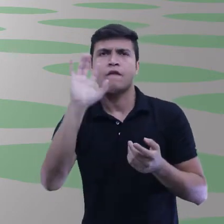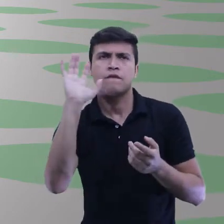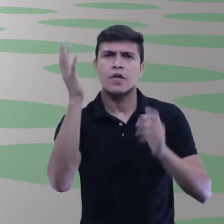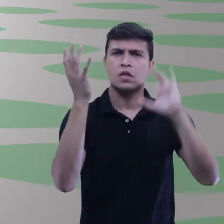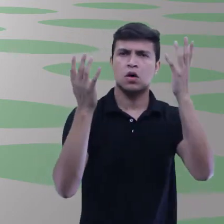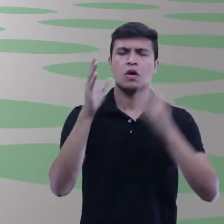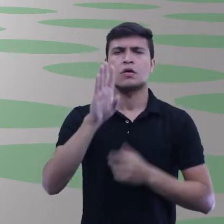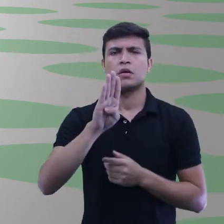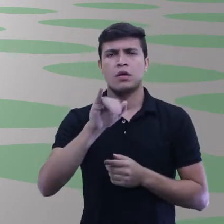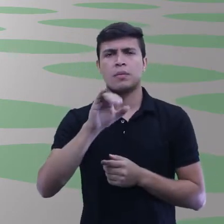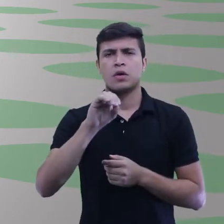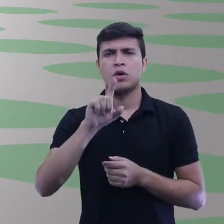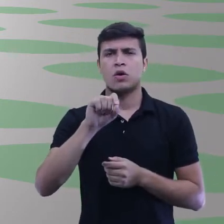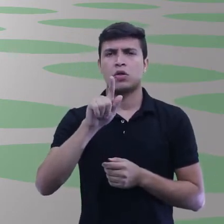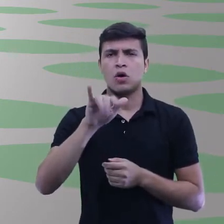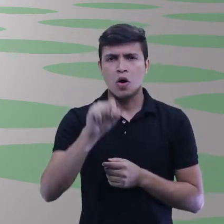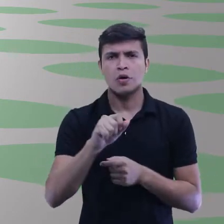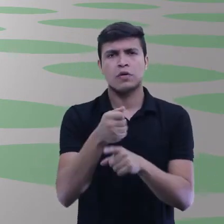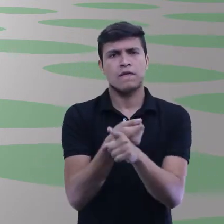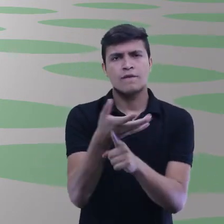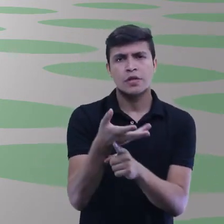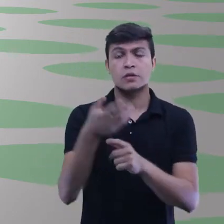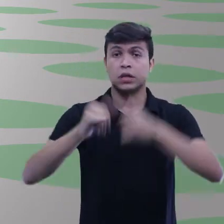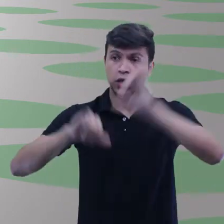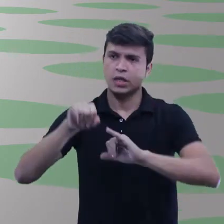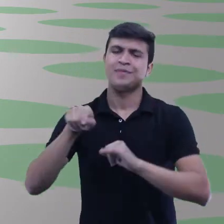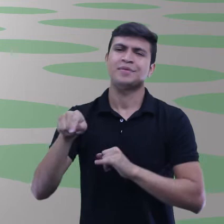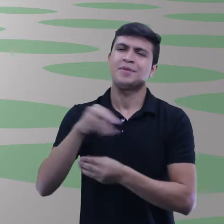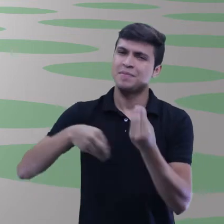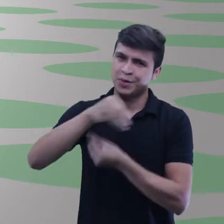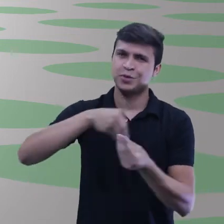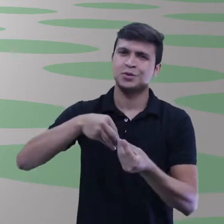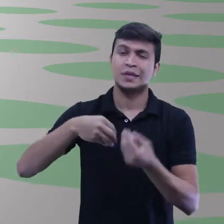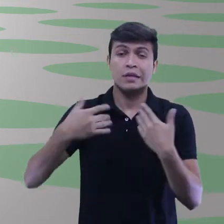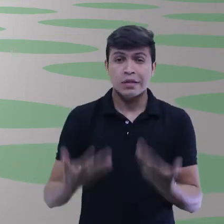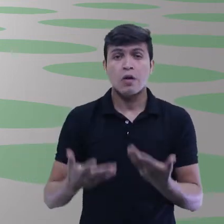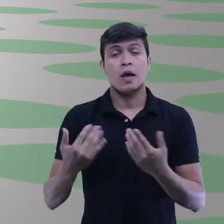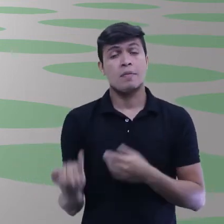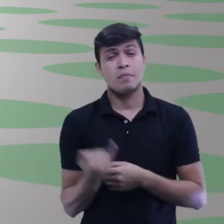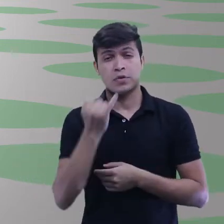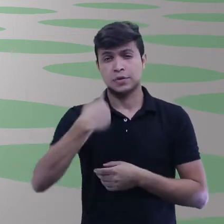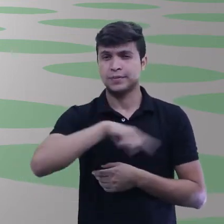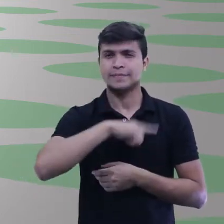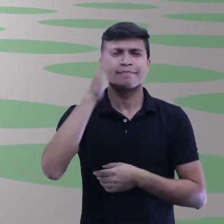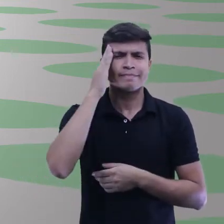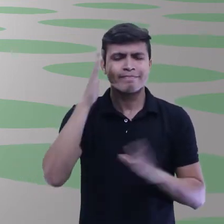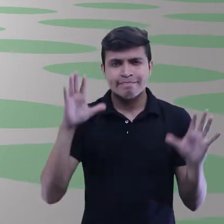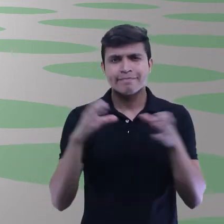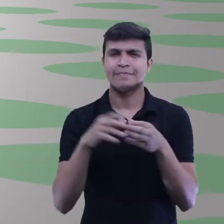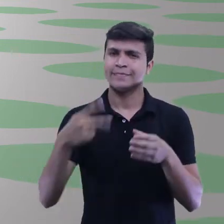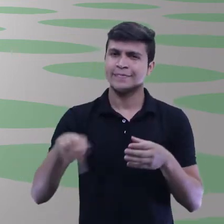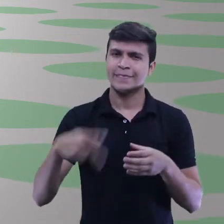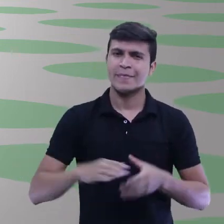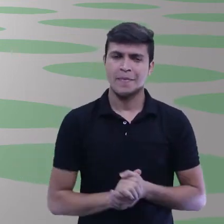fenômenos abióticos e físicos e químicos. Então, passa a ser essencial a compreensão desses elementos de maneira conjunta desses